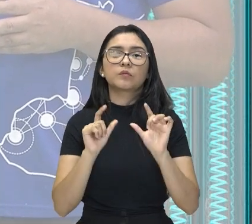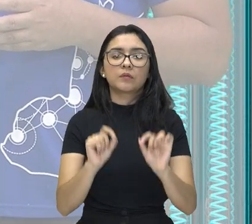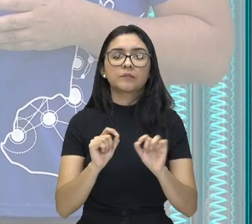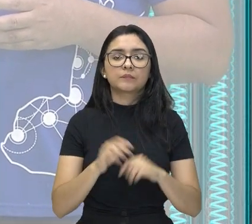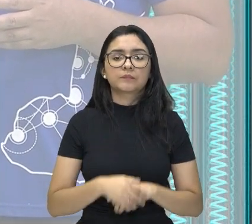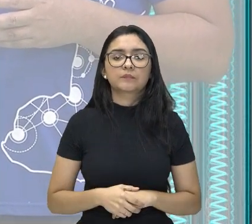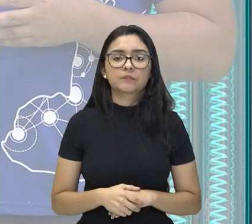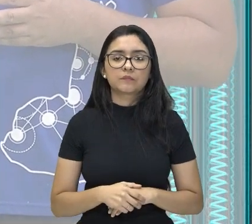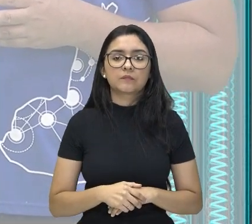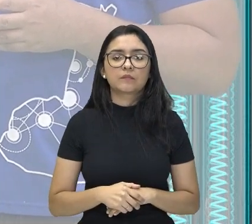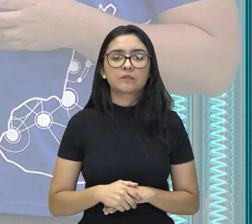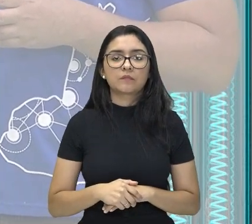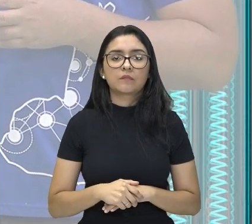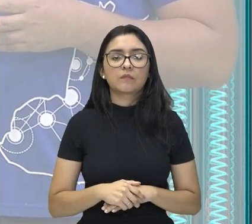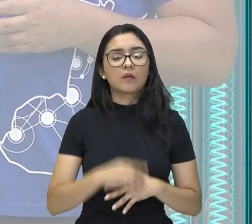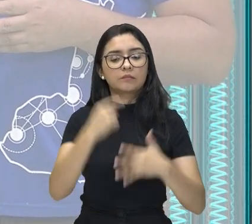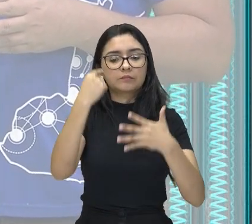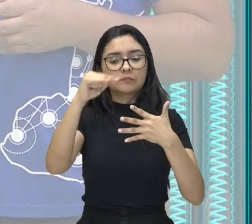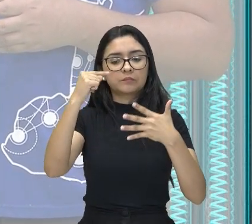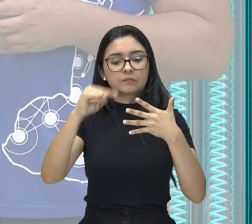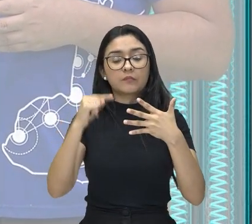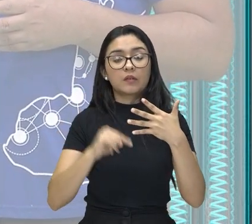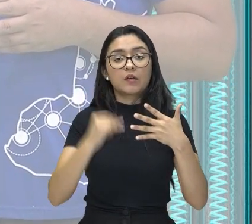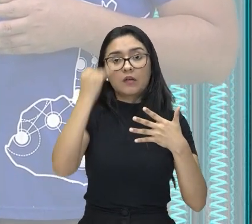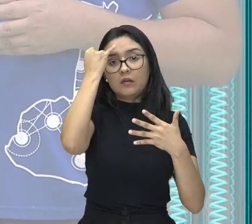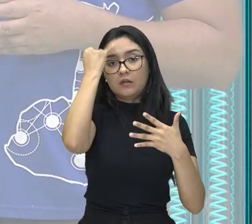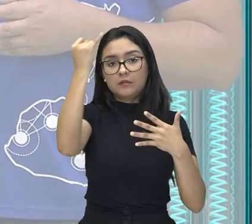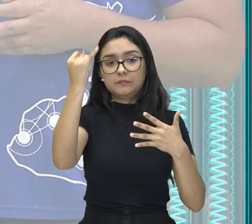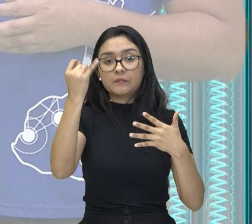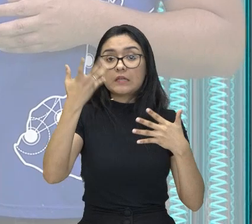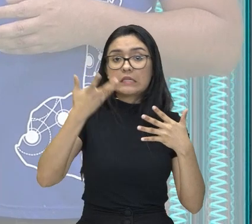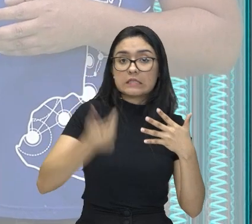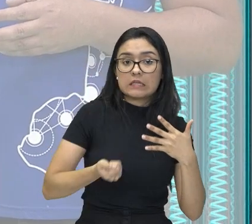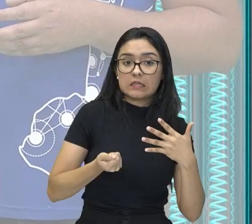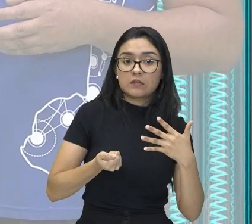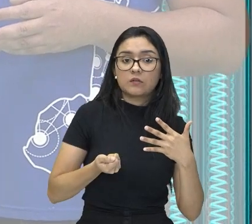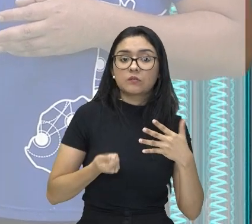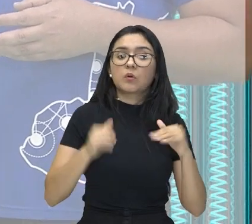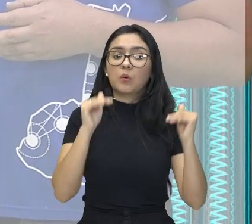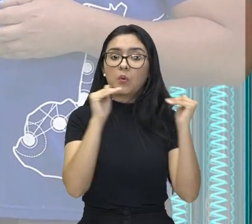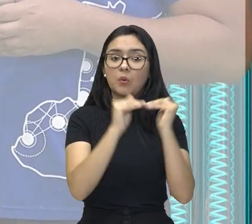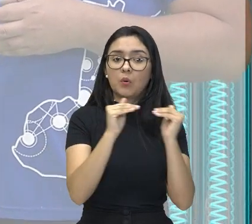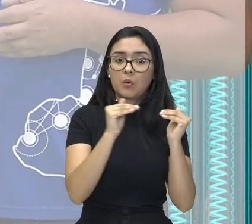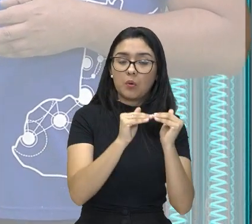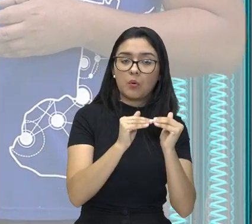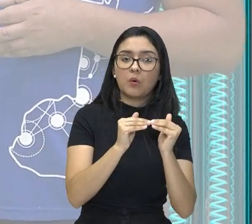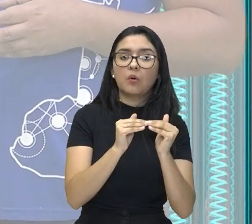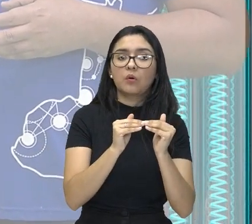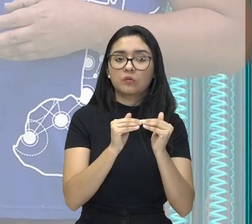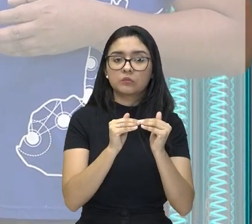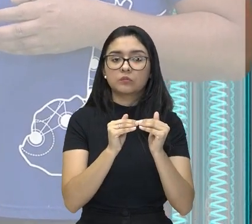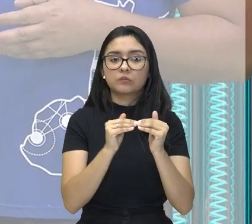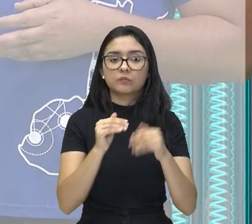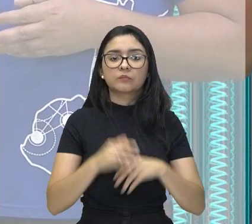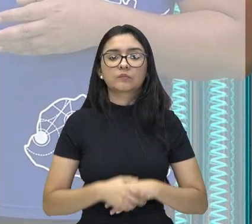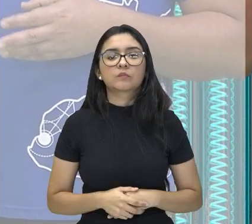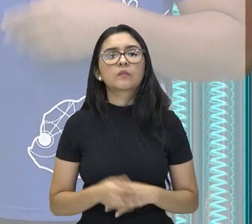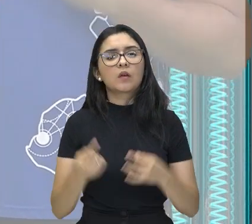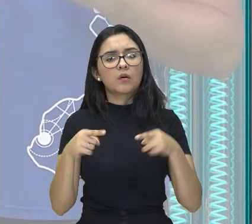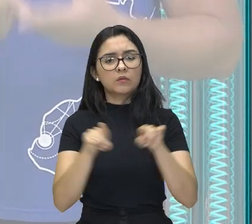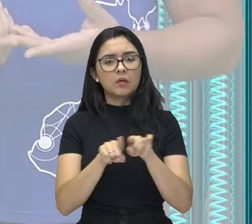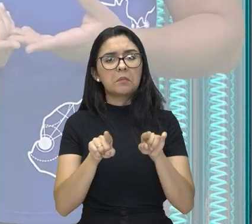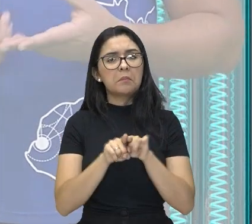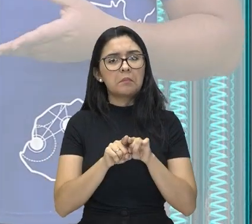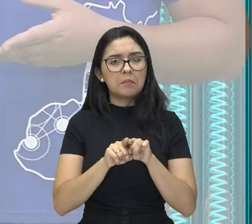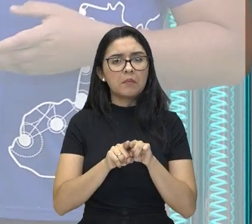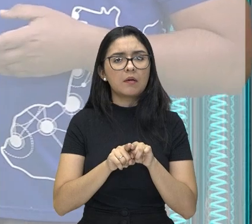seja, de ideias. Eles podem marcar a aceitação de ideias como concordo, estou de acordo, eu também penso